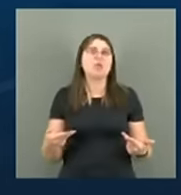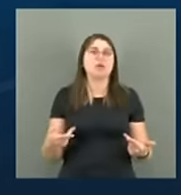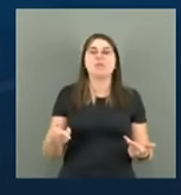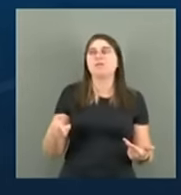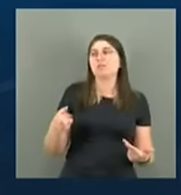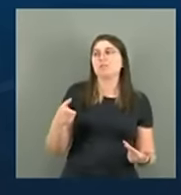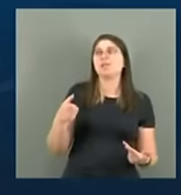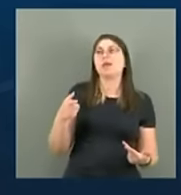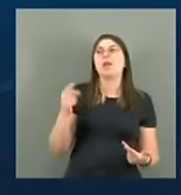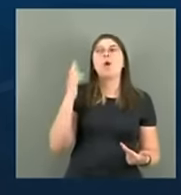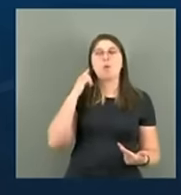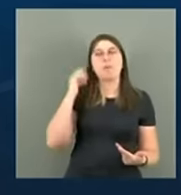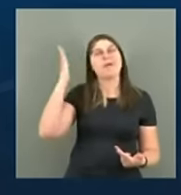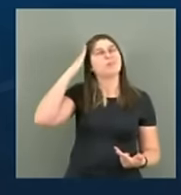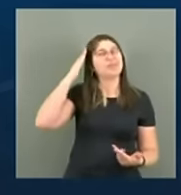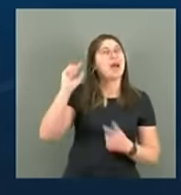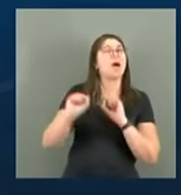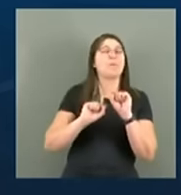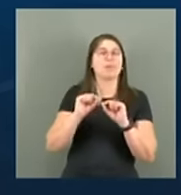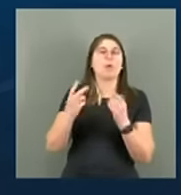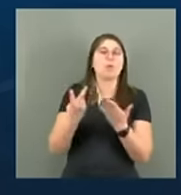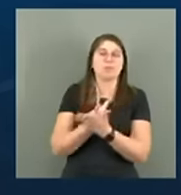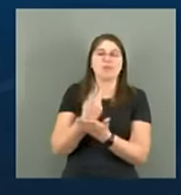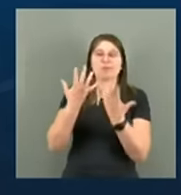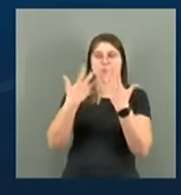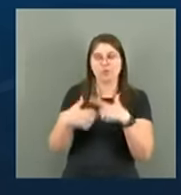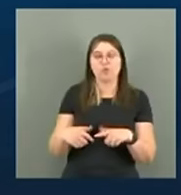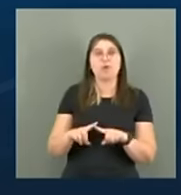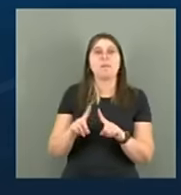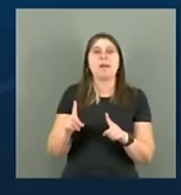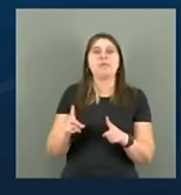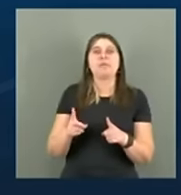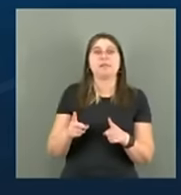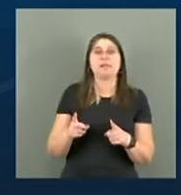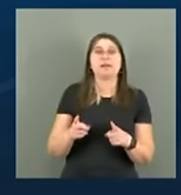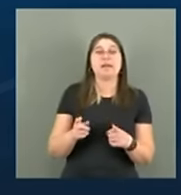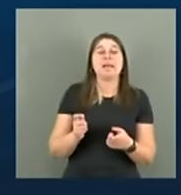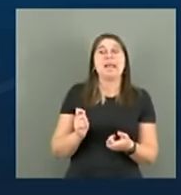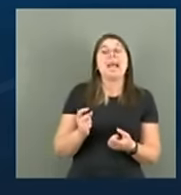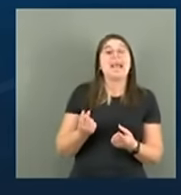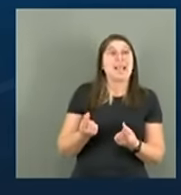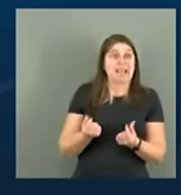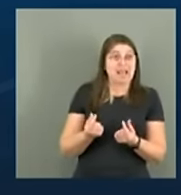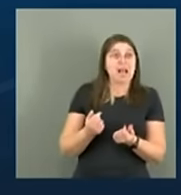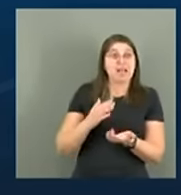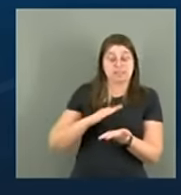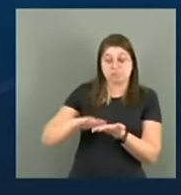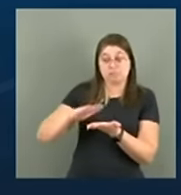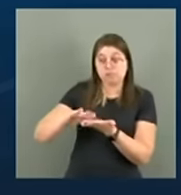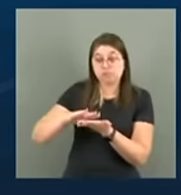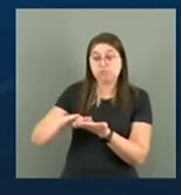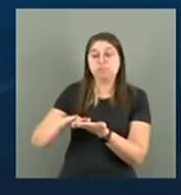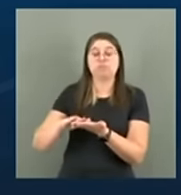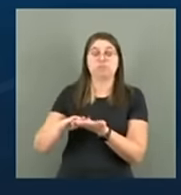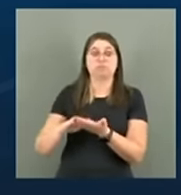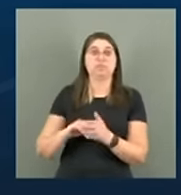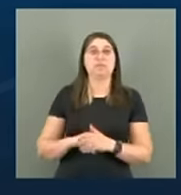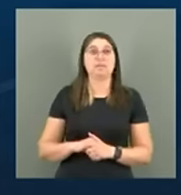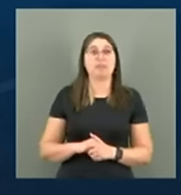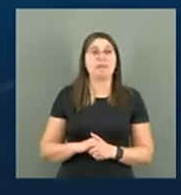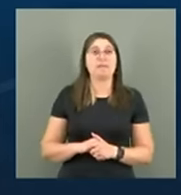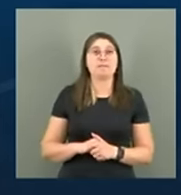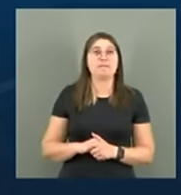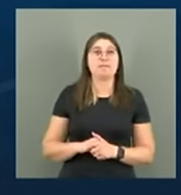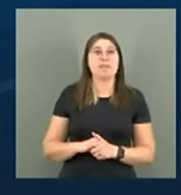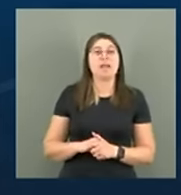presidente do clube, sabe o que eu estou falando. E a gente gasta uma fortuna para colocar atletas para jogar. E muitas das vezes não tem uma